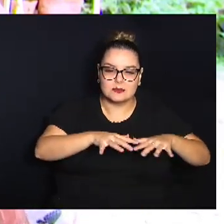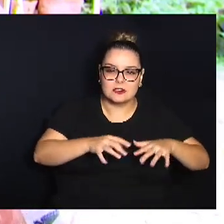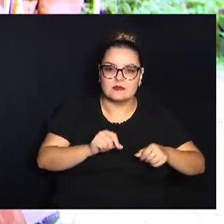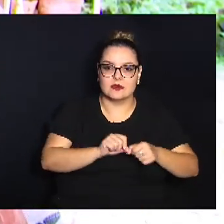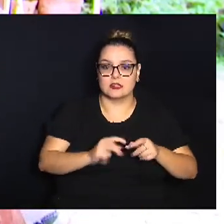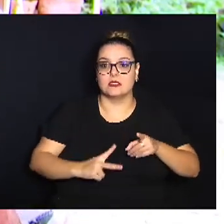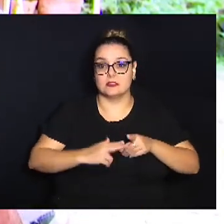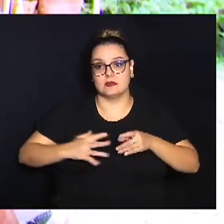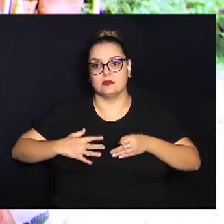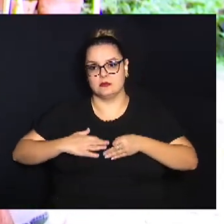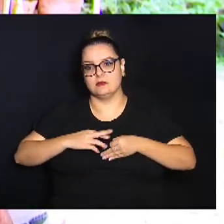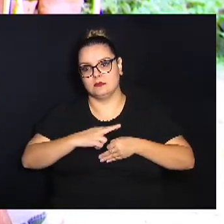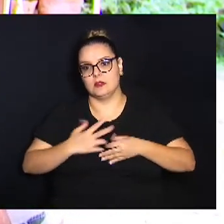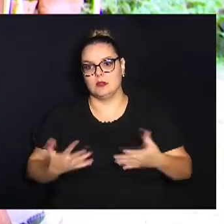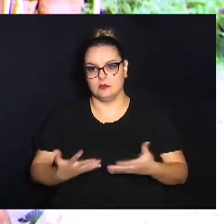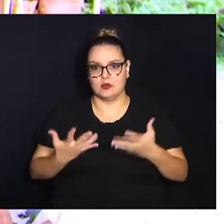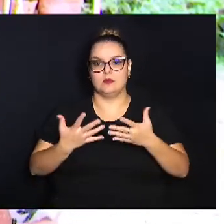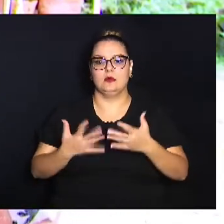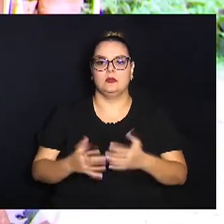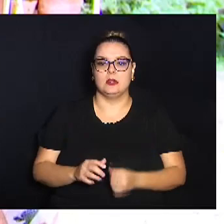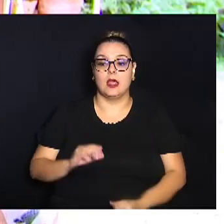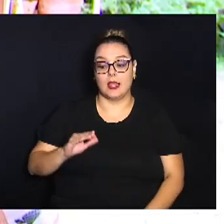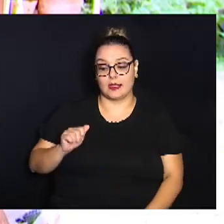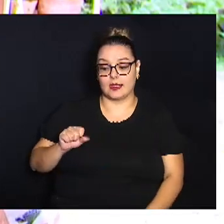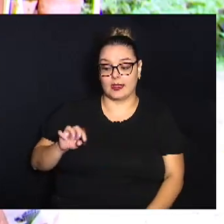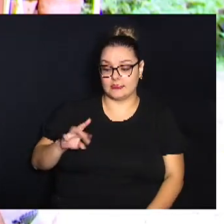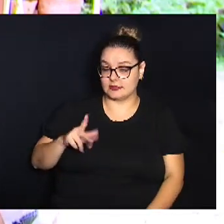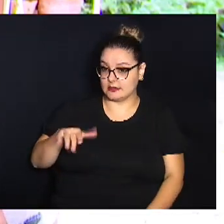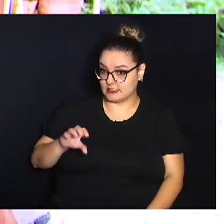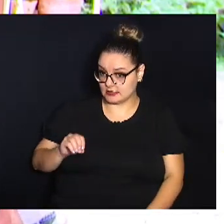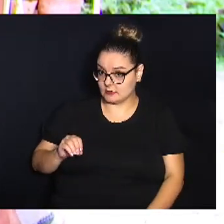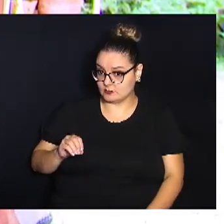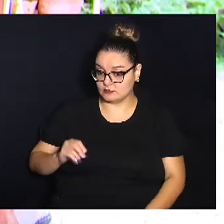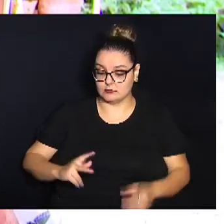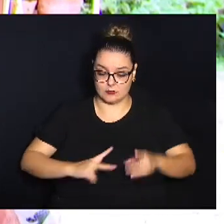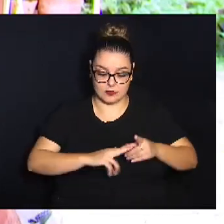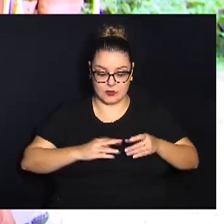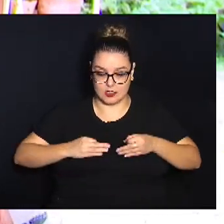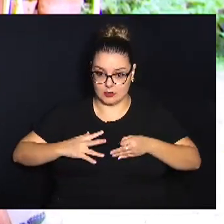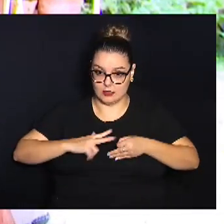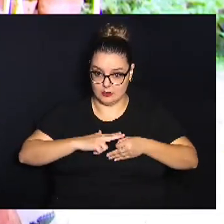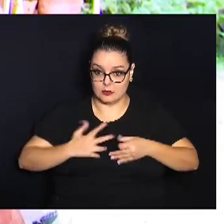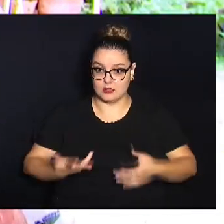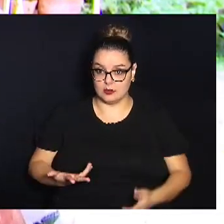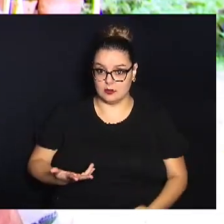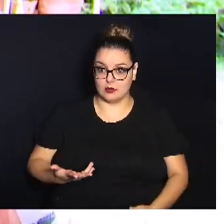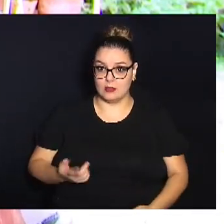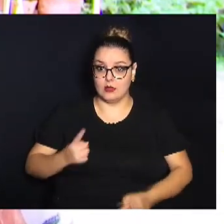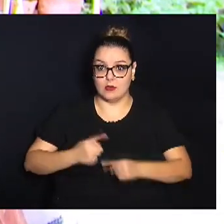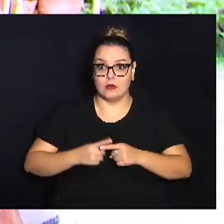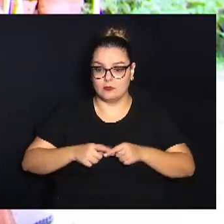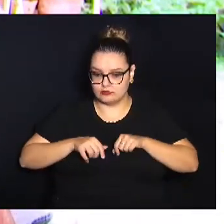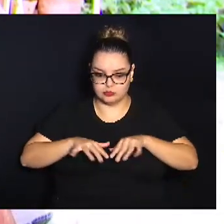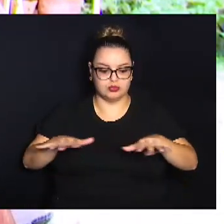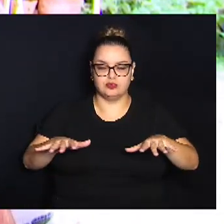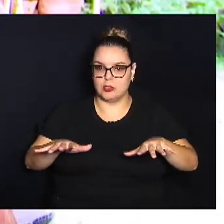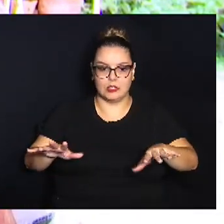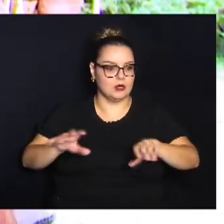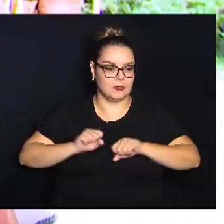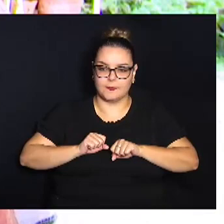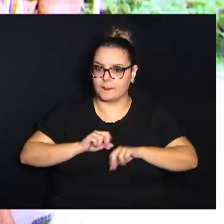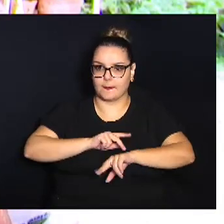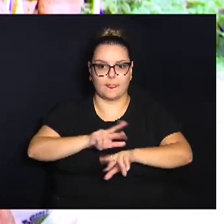castração, a promover a castração, tá? E foi um negócio interessante porque logo a coisa pegou. Então muitas pessoas